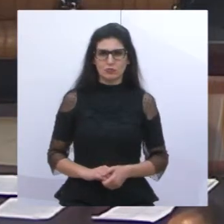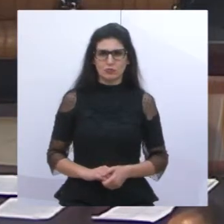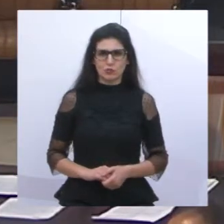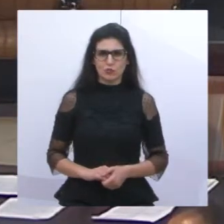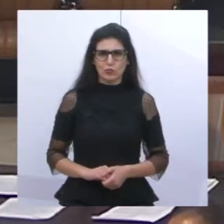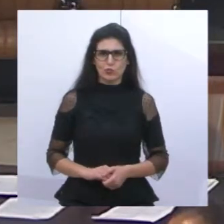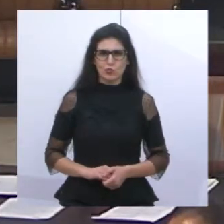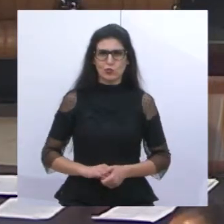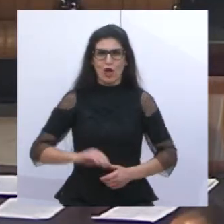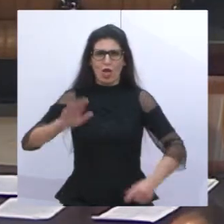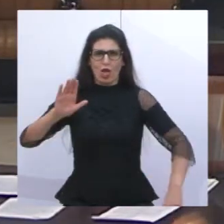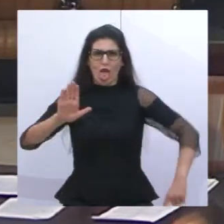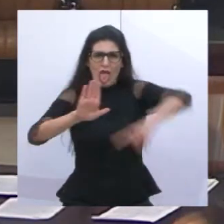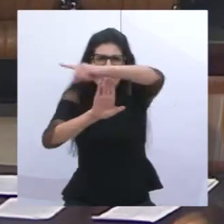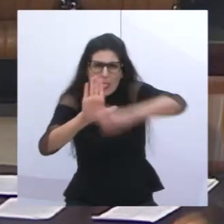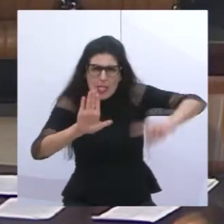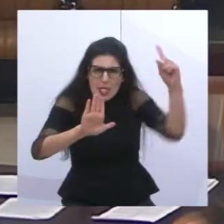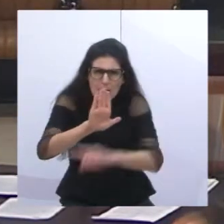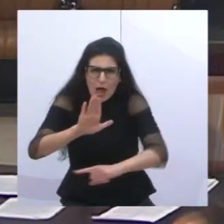O veto continua em discussão.